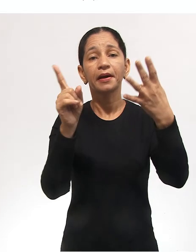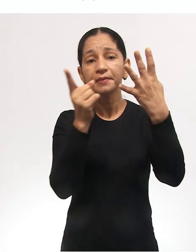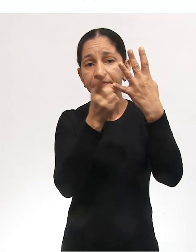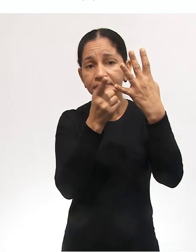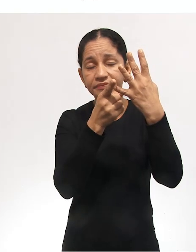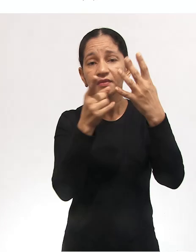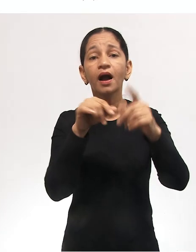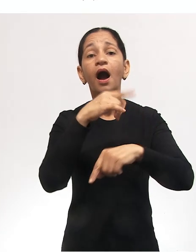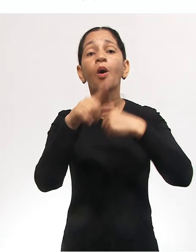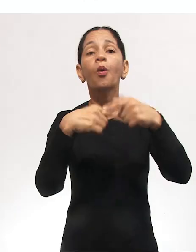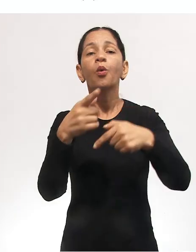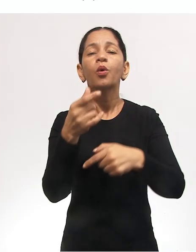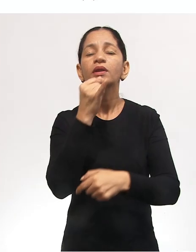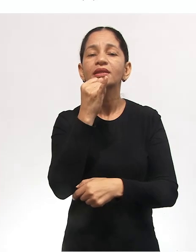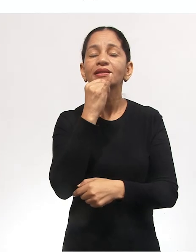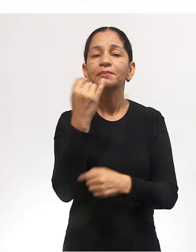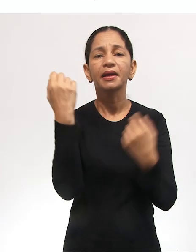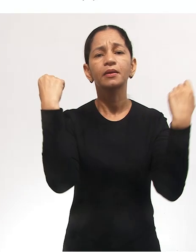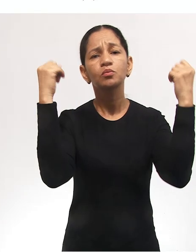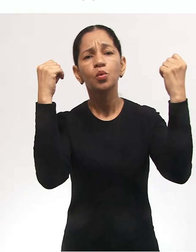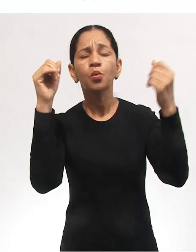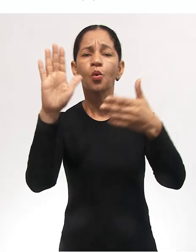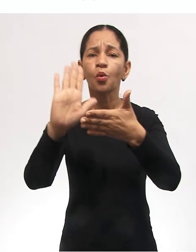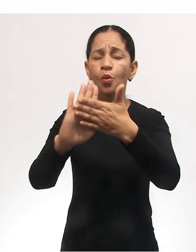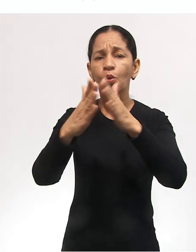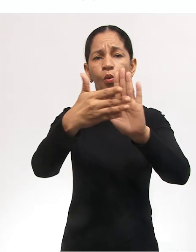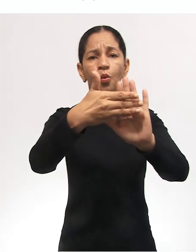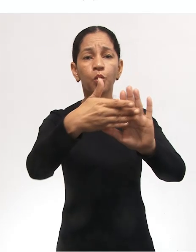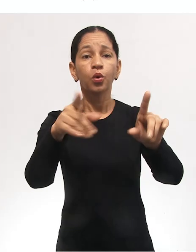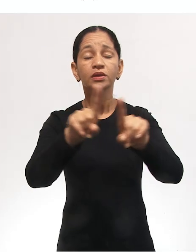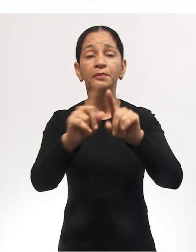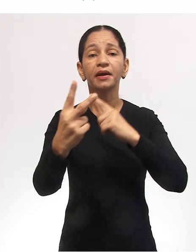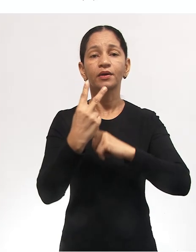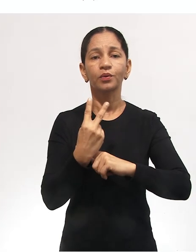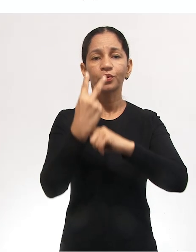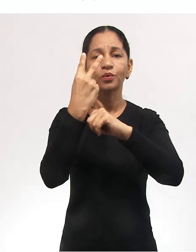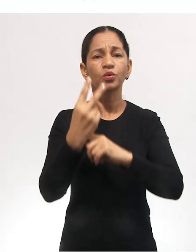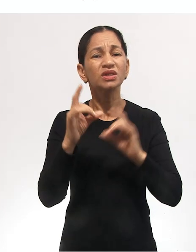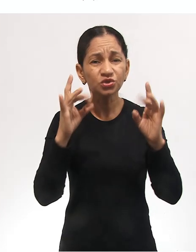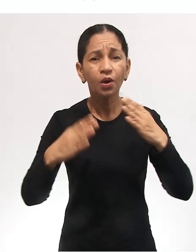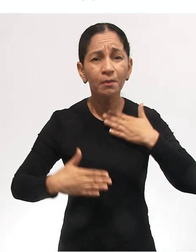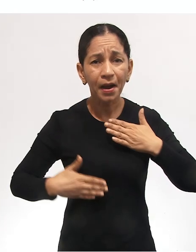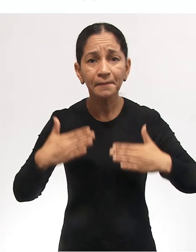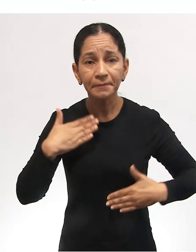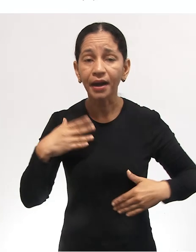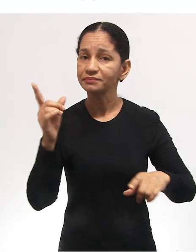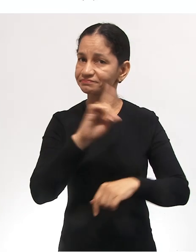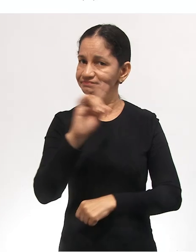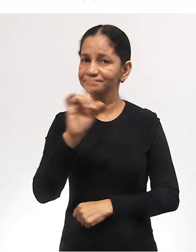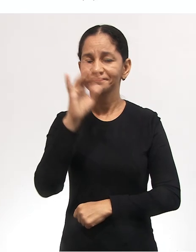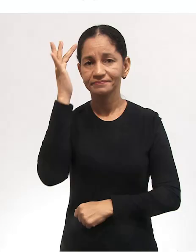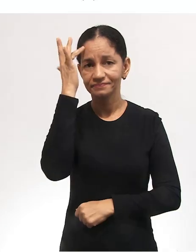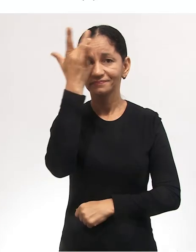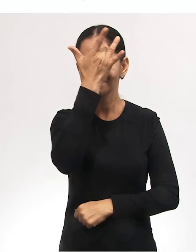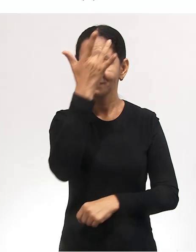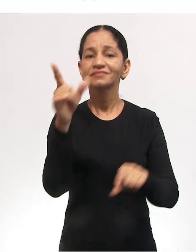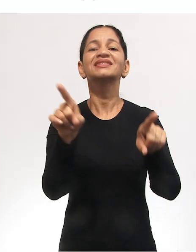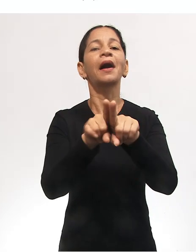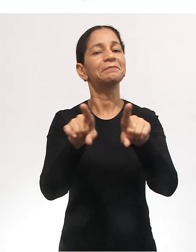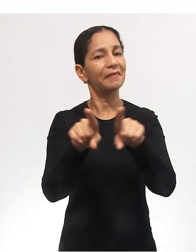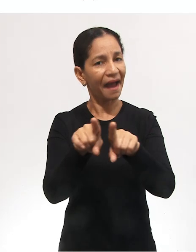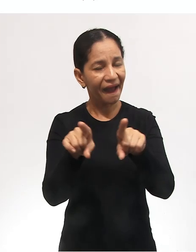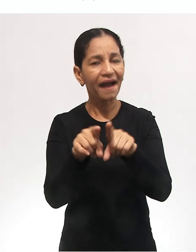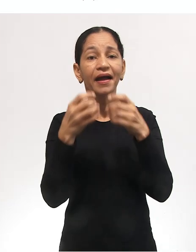saúde mental, física, né? Na questão de melhoria na saúde física e mental. Quais são